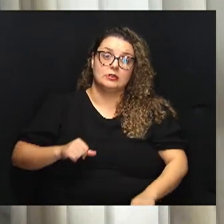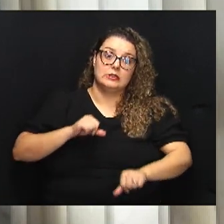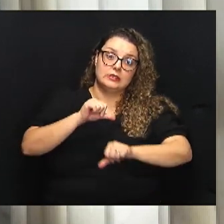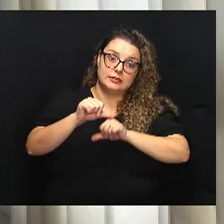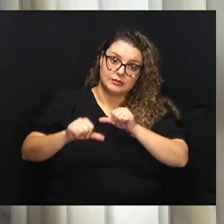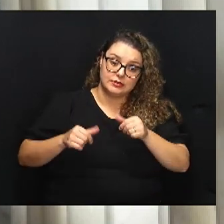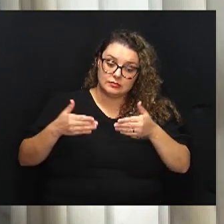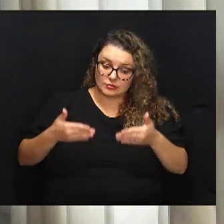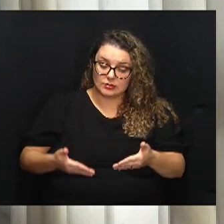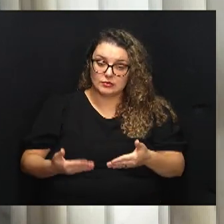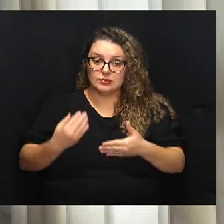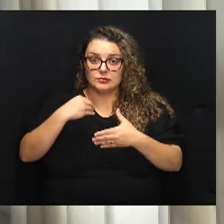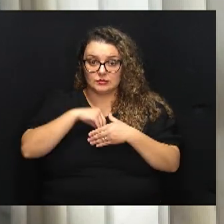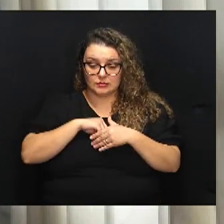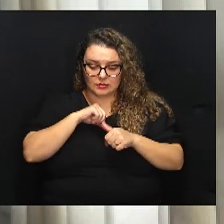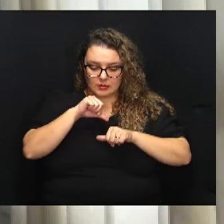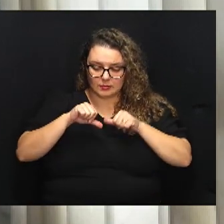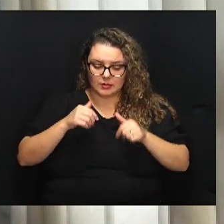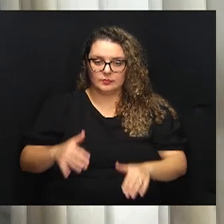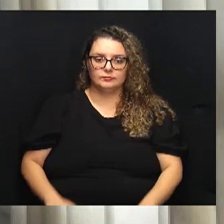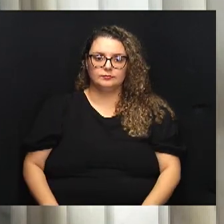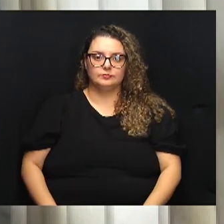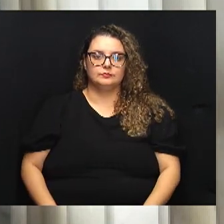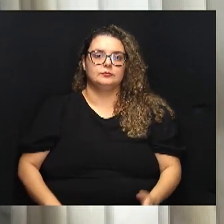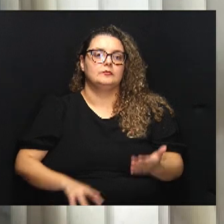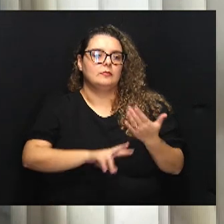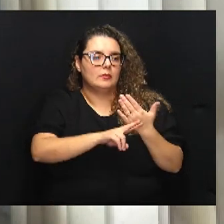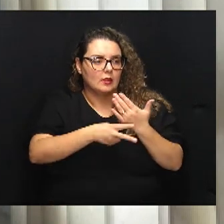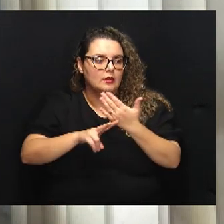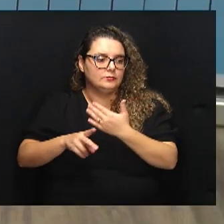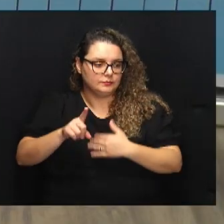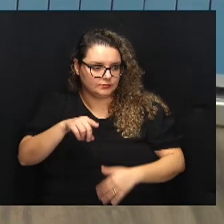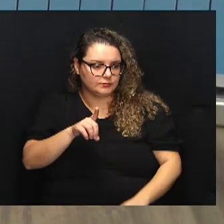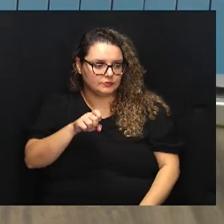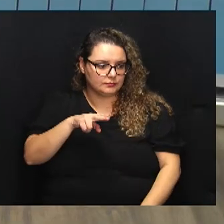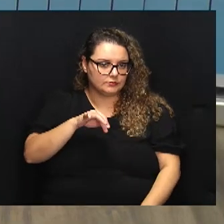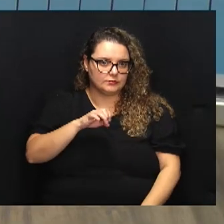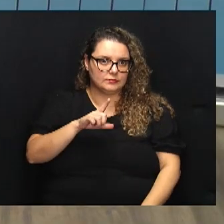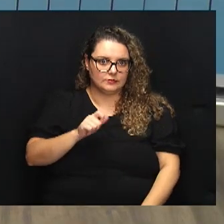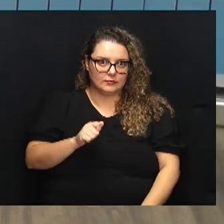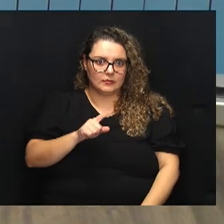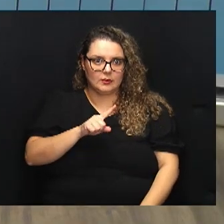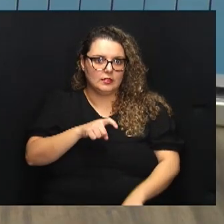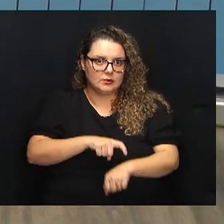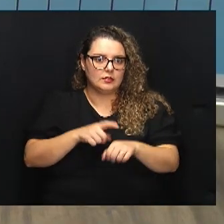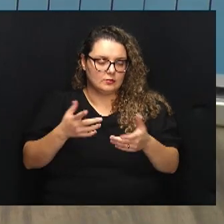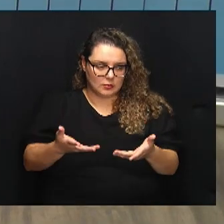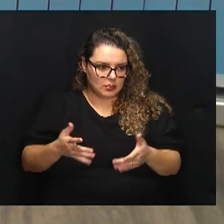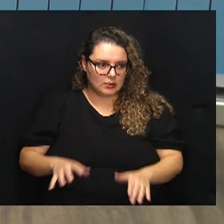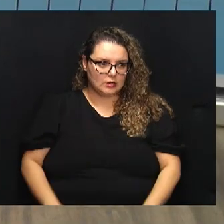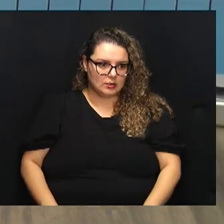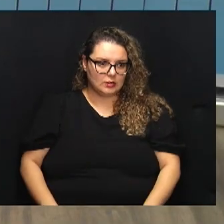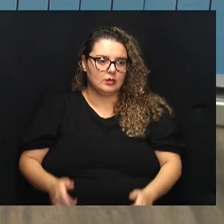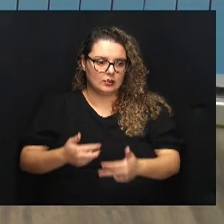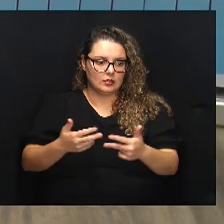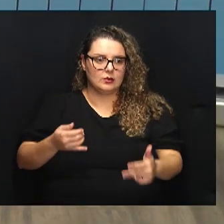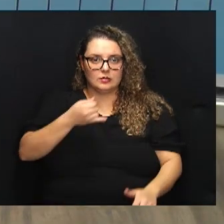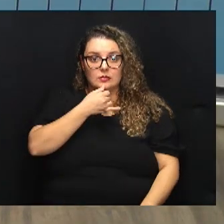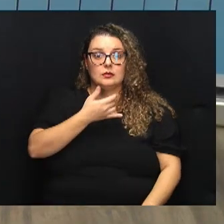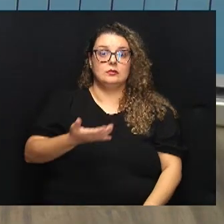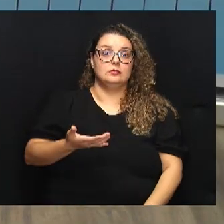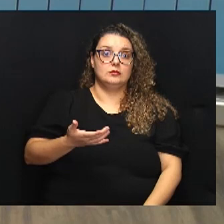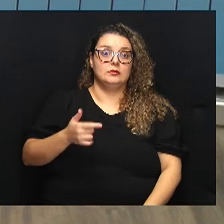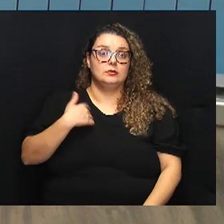isso dentro de mim. Há consequências, né, Daniela? Não é algo só do momento, é algo que, infelizmente, a gente